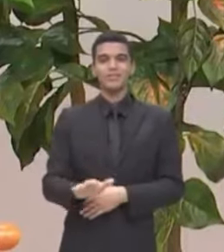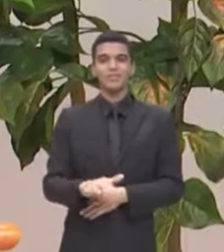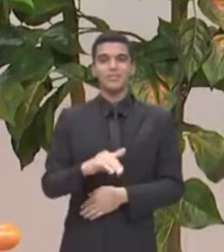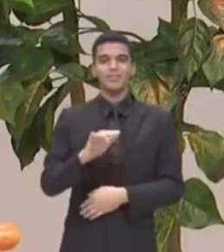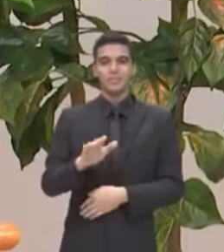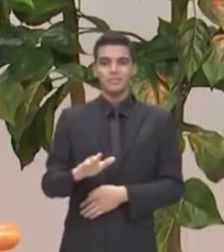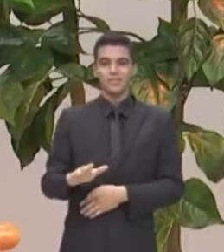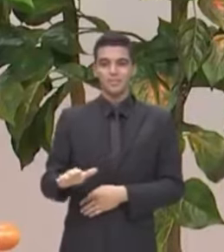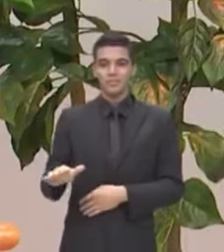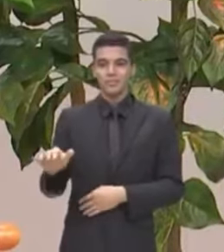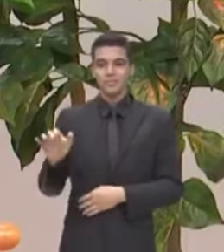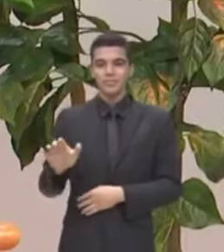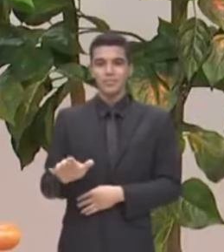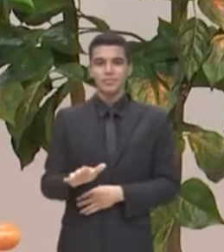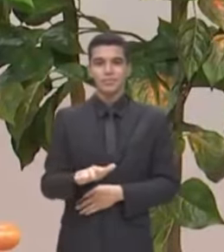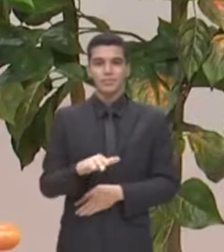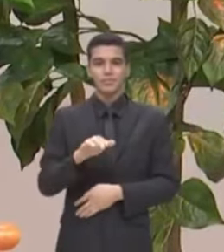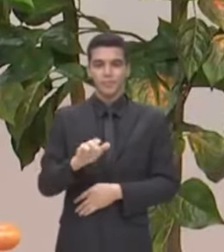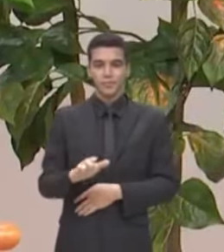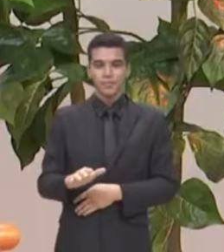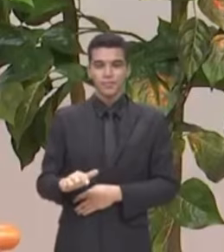me tocou?